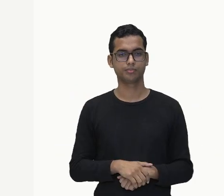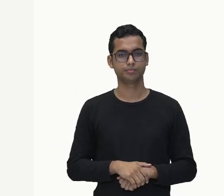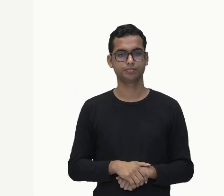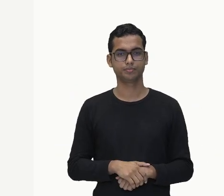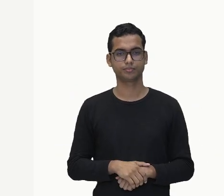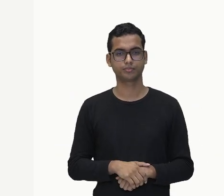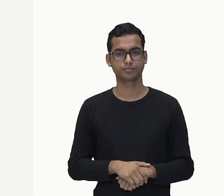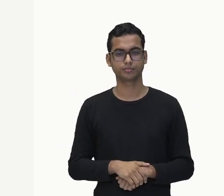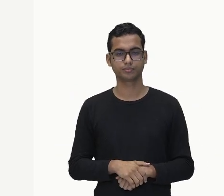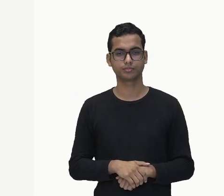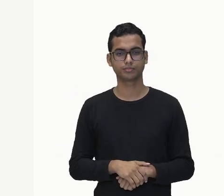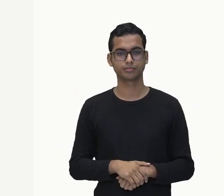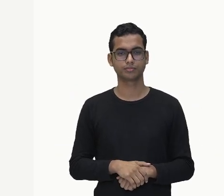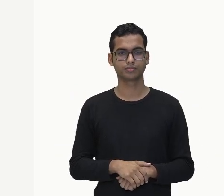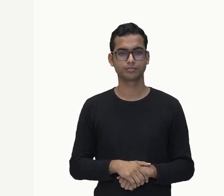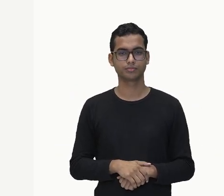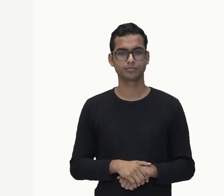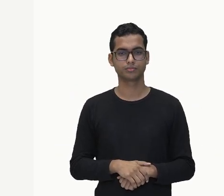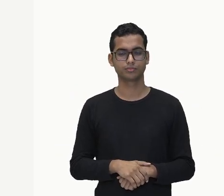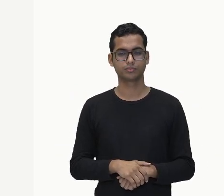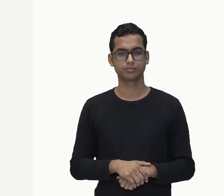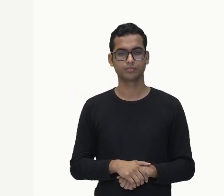someter-se. Se